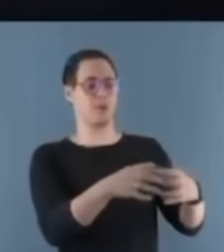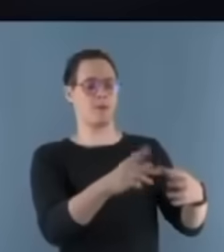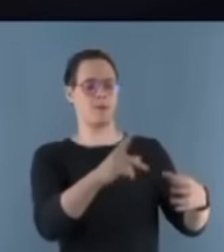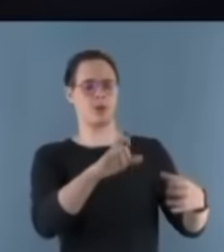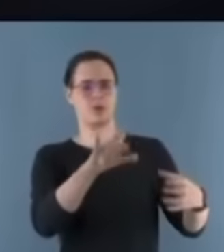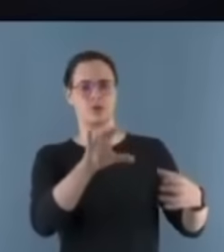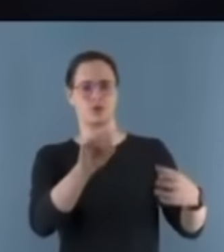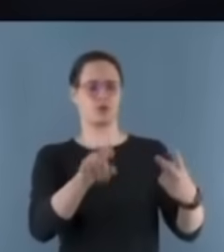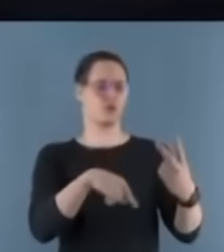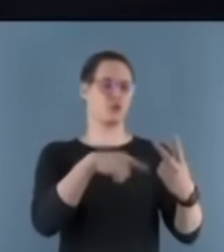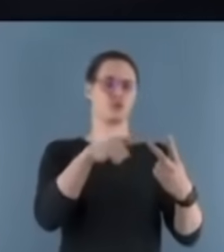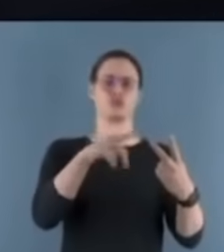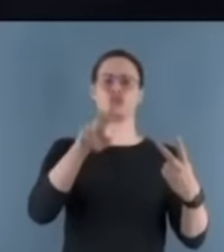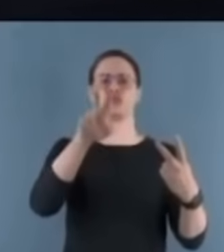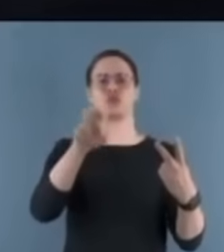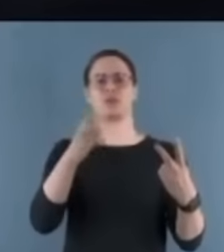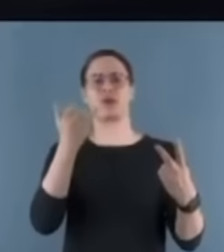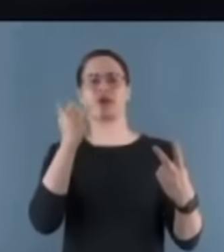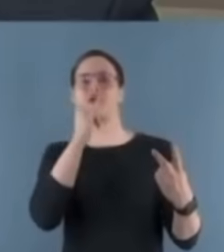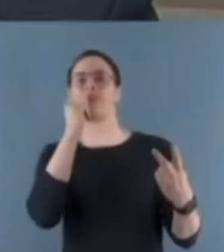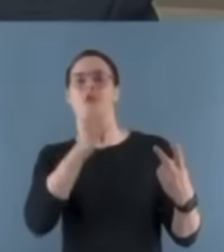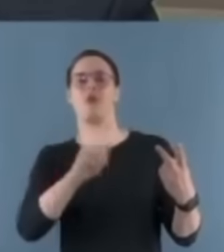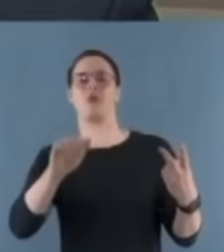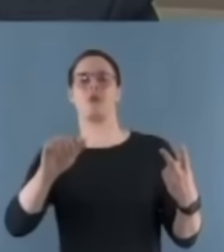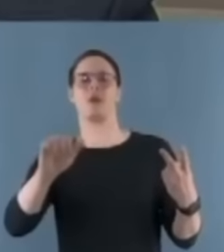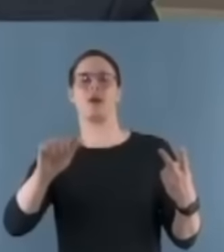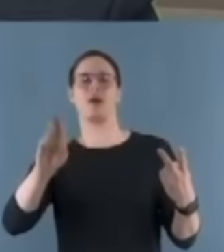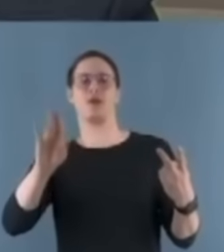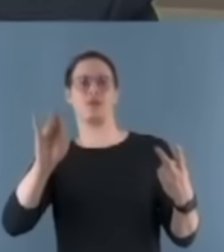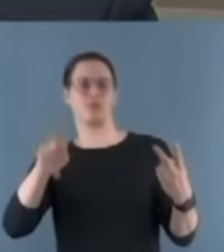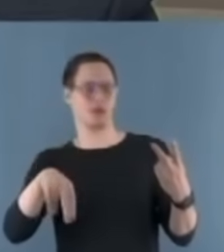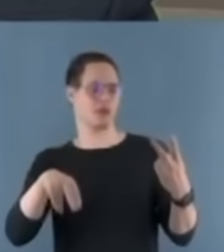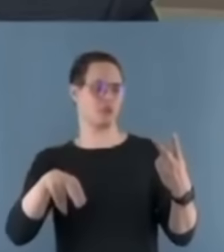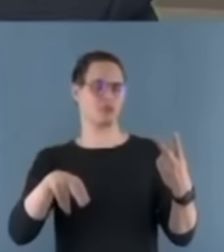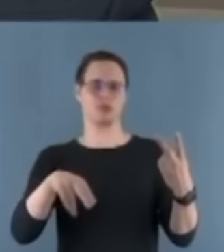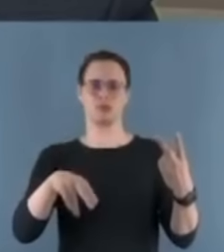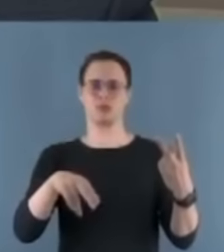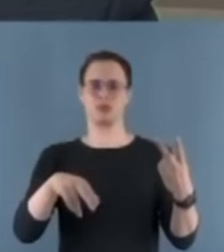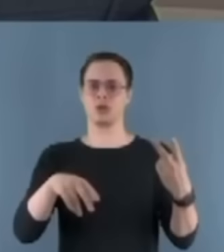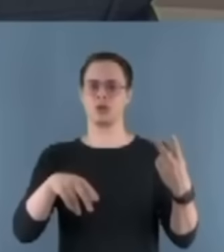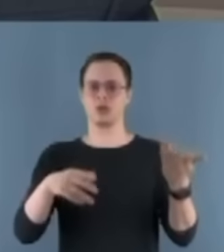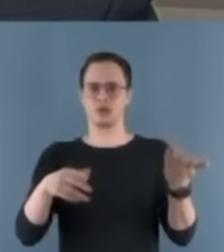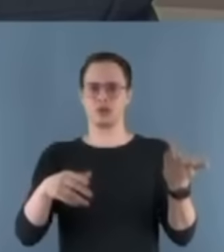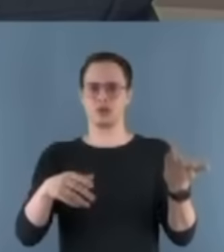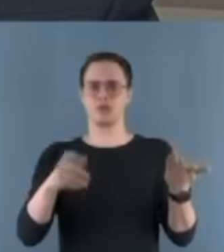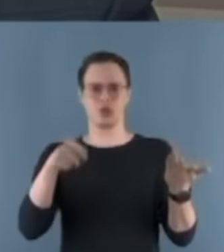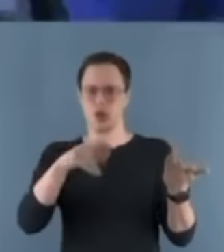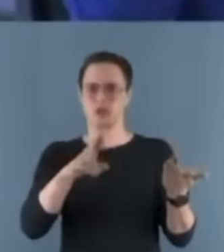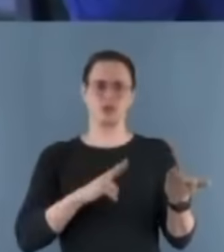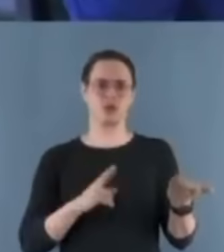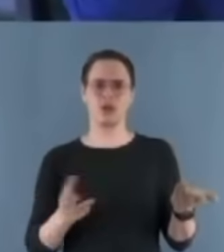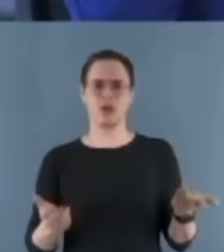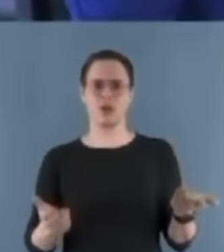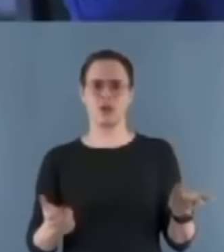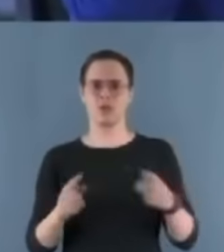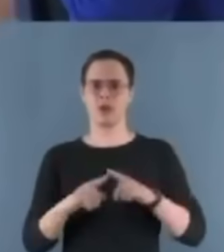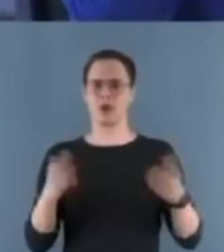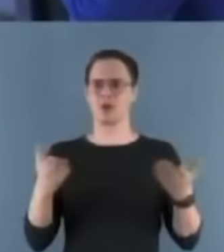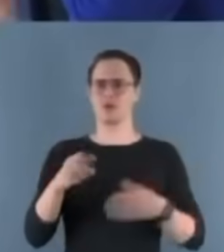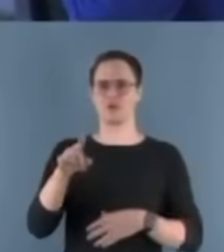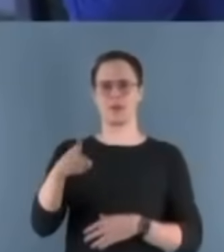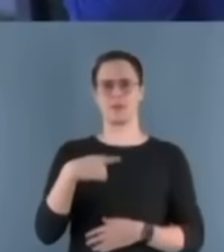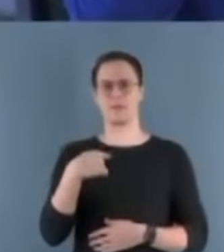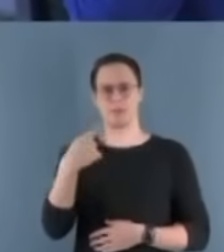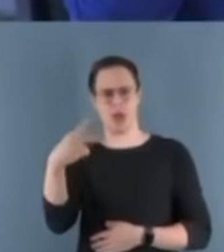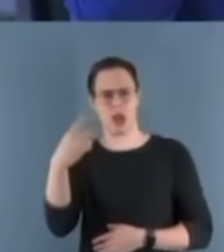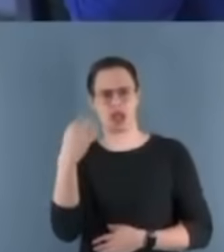responder aqui com relação aos informes da ABIN. Ou seja, no fundo desse buraco que o senhor está, e da larga experiência